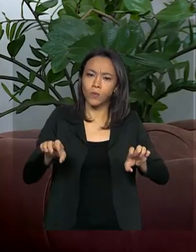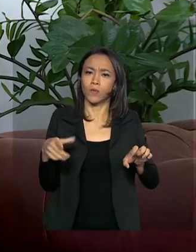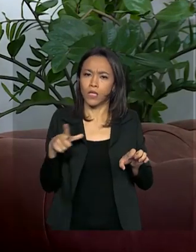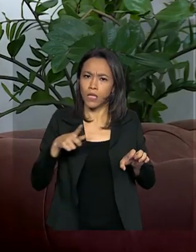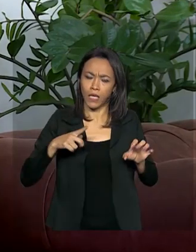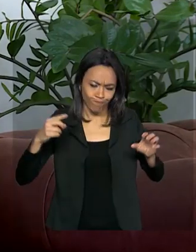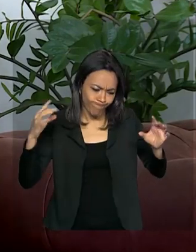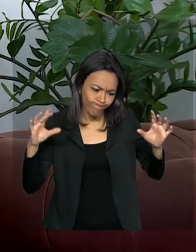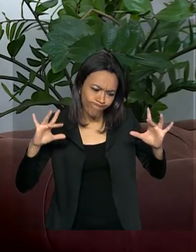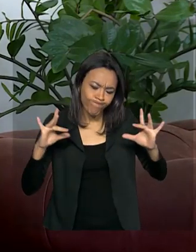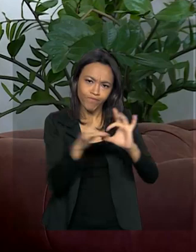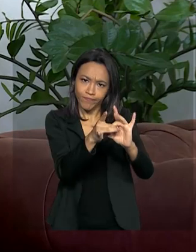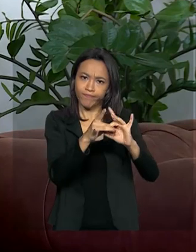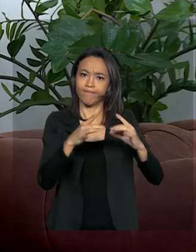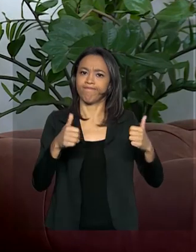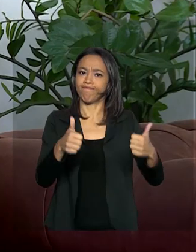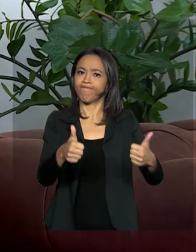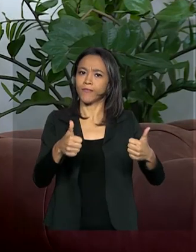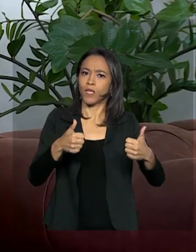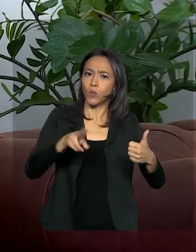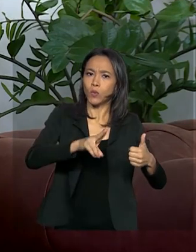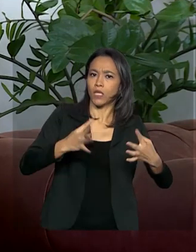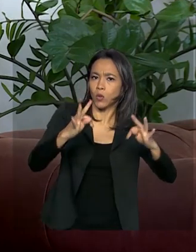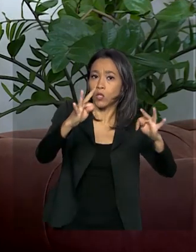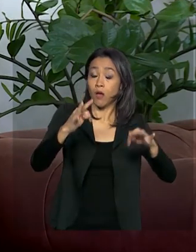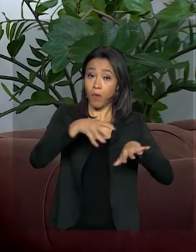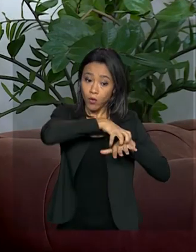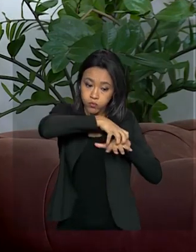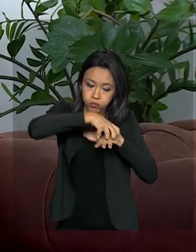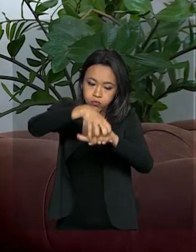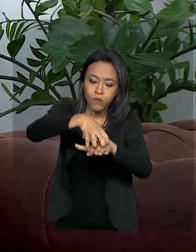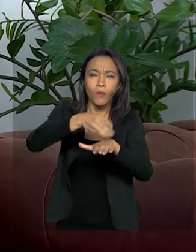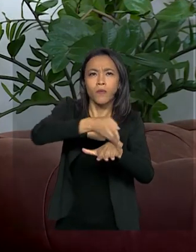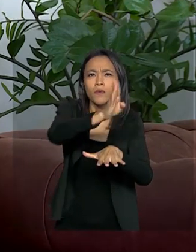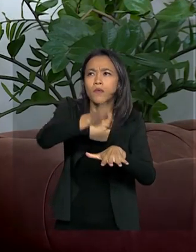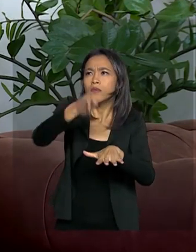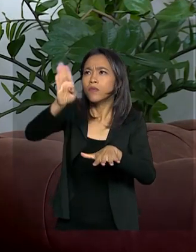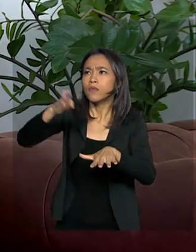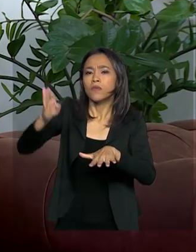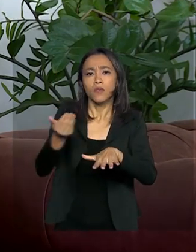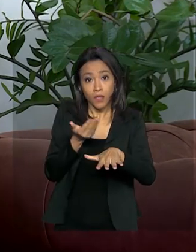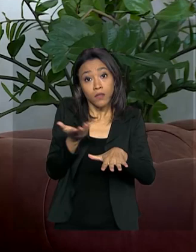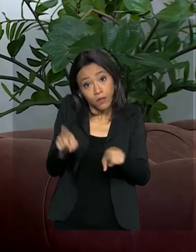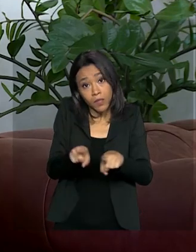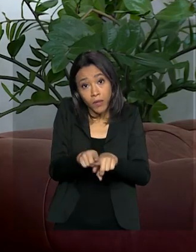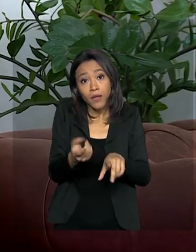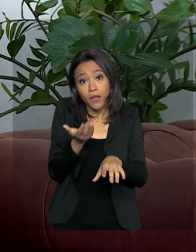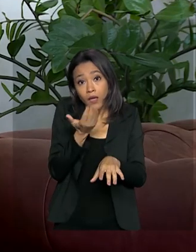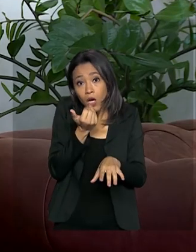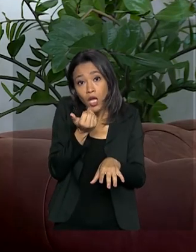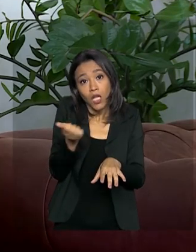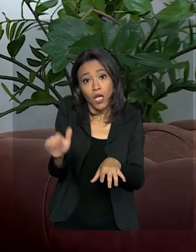melhorada adequada modernizada por aqui o escoamento e o custo de produção também possam garantir